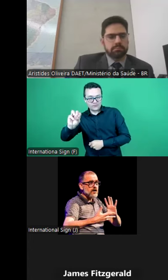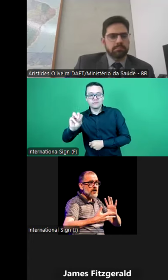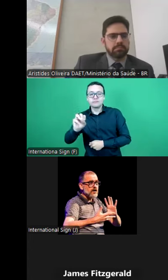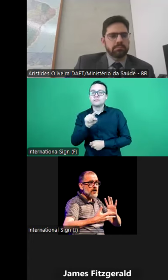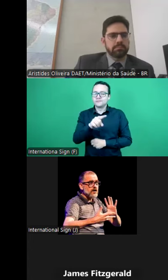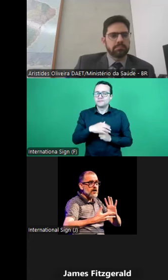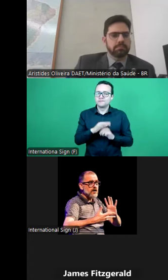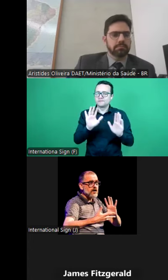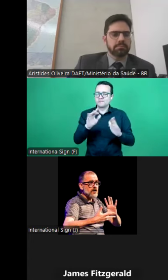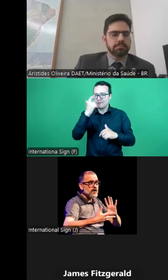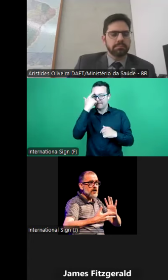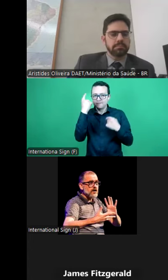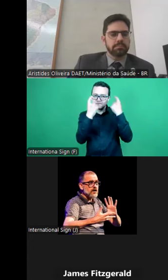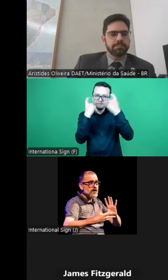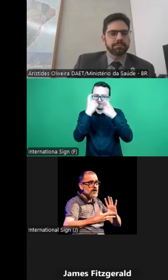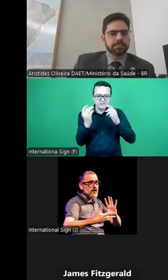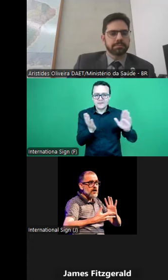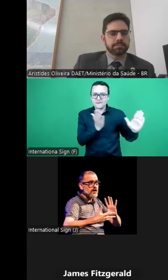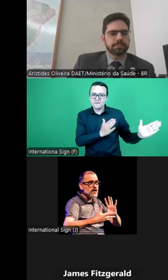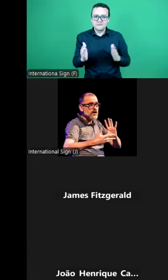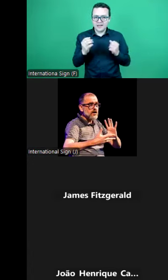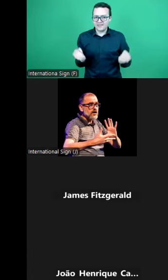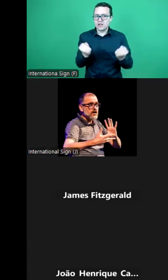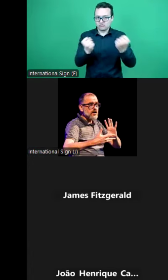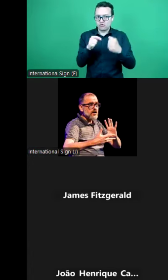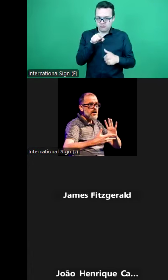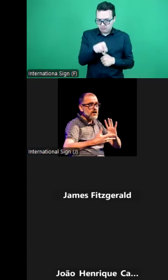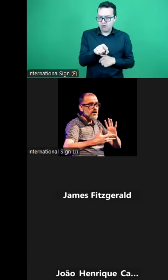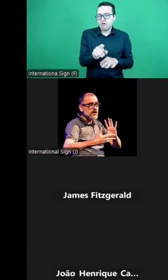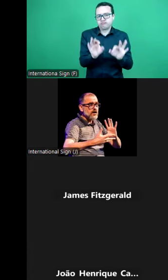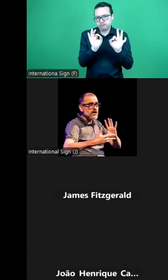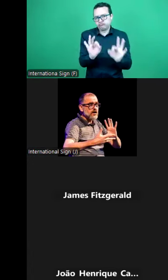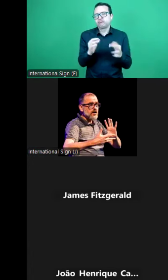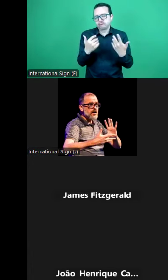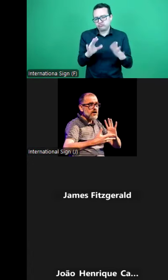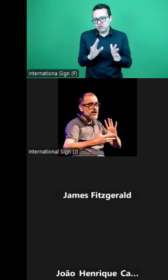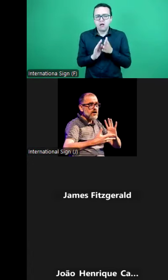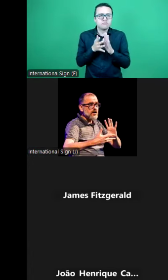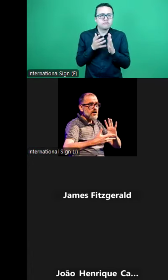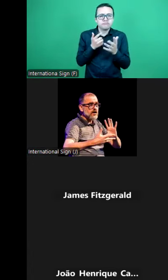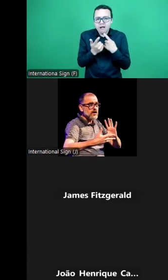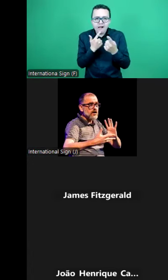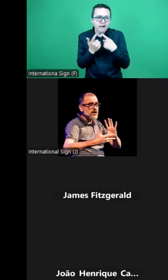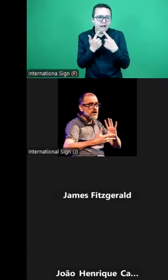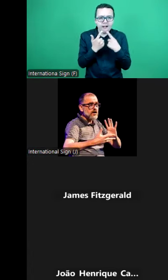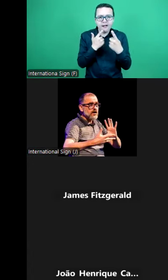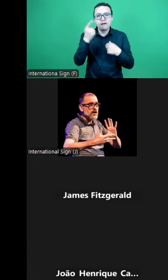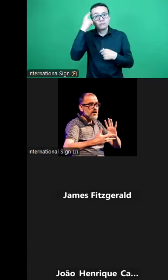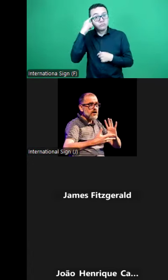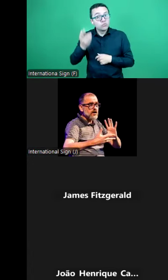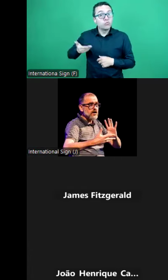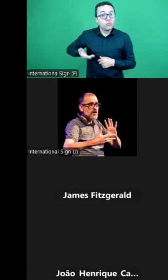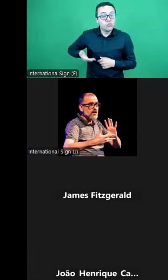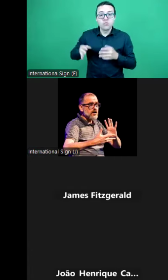Antes de ver as datas do plano de ação em si mesmo, estivemos ouvindo